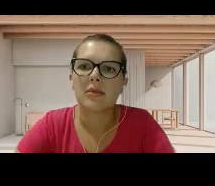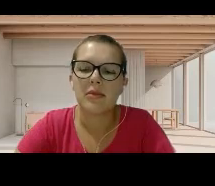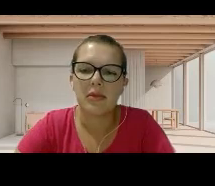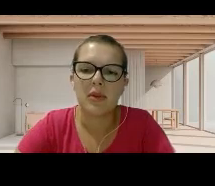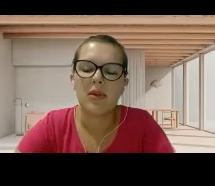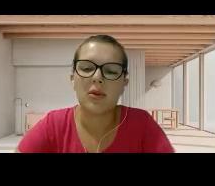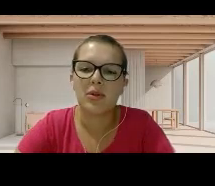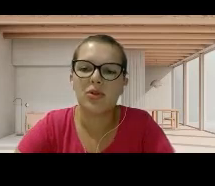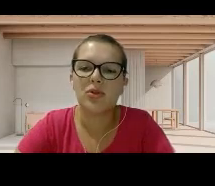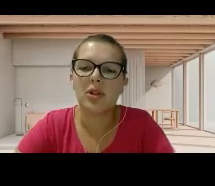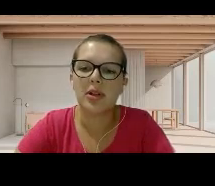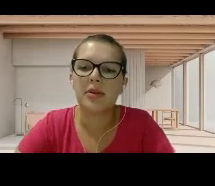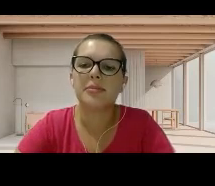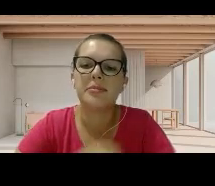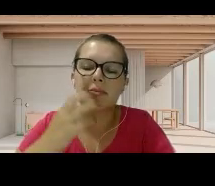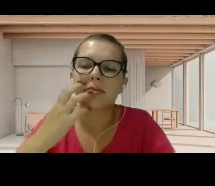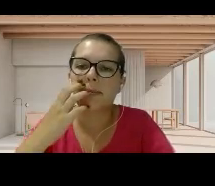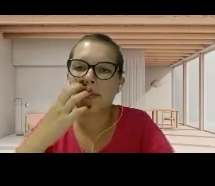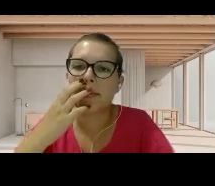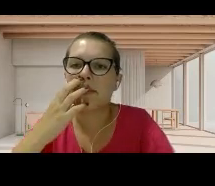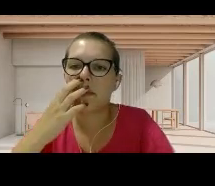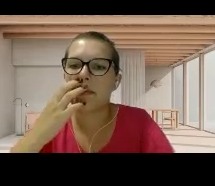na verdade, com a ação